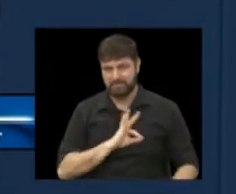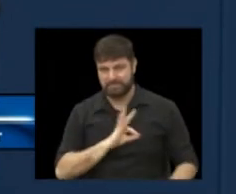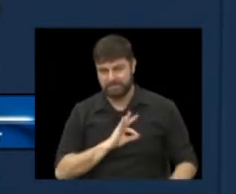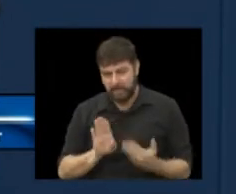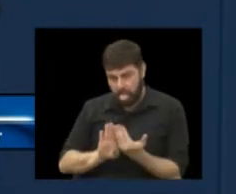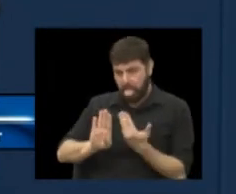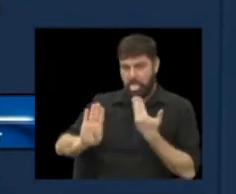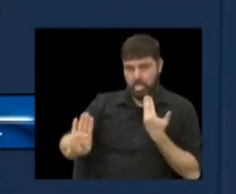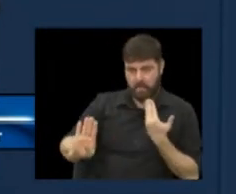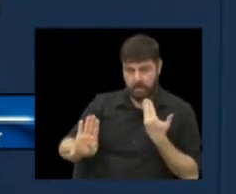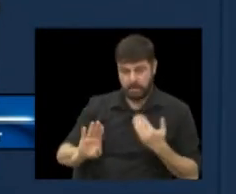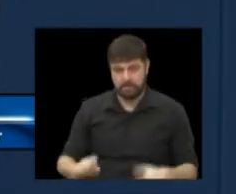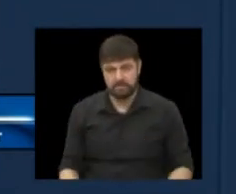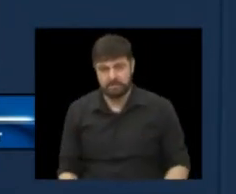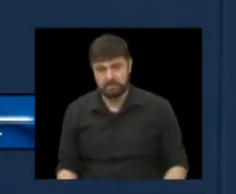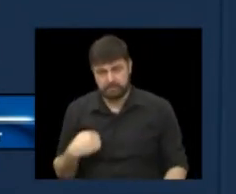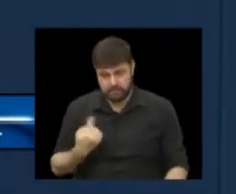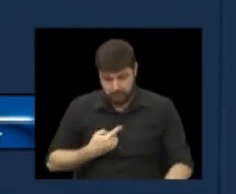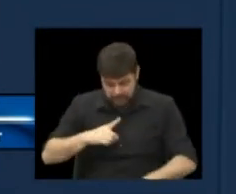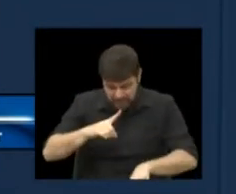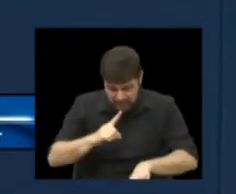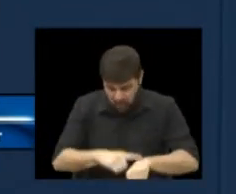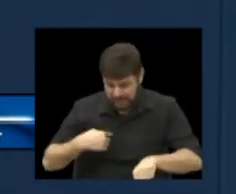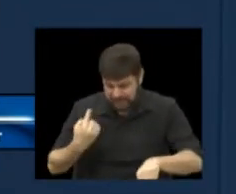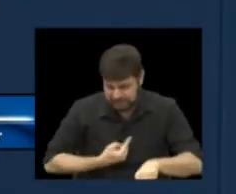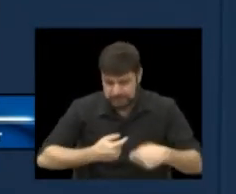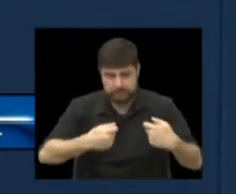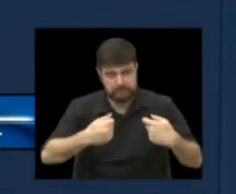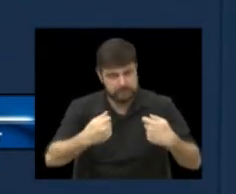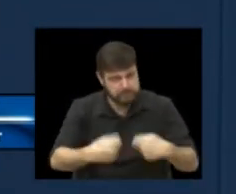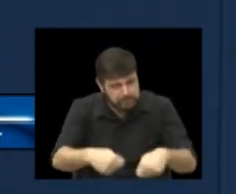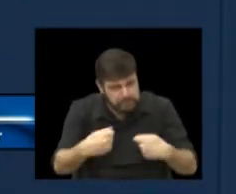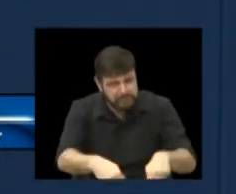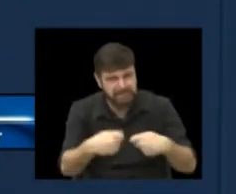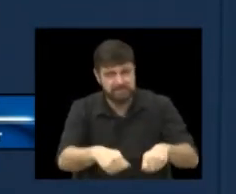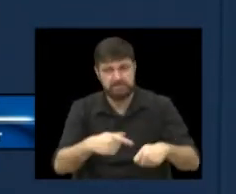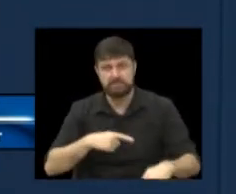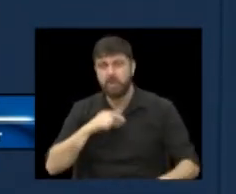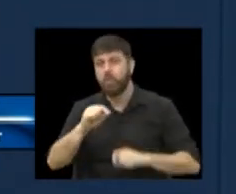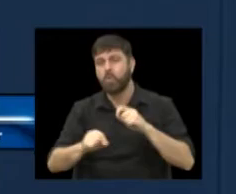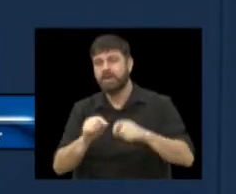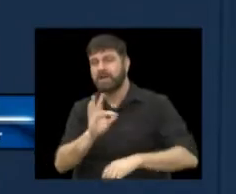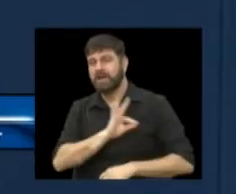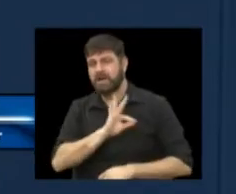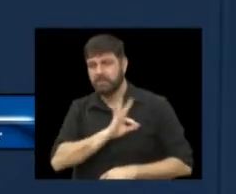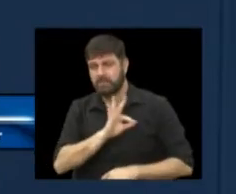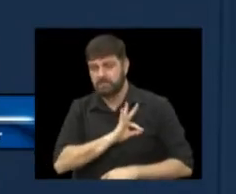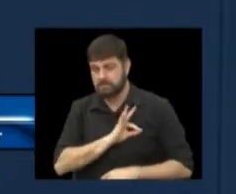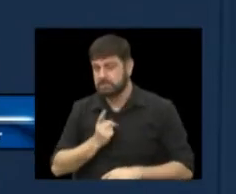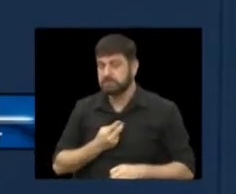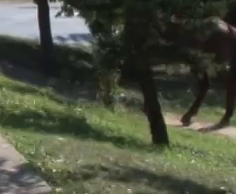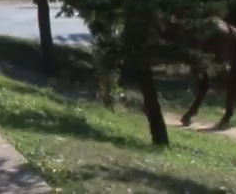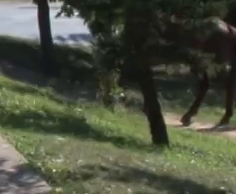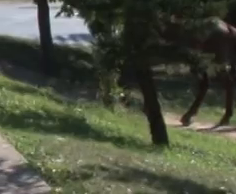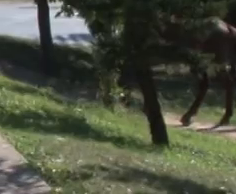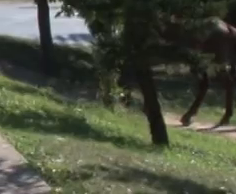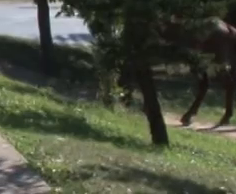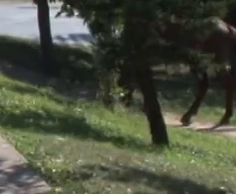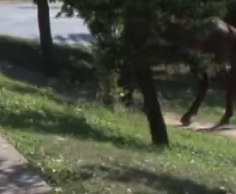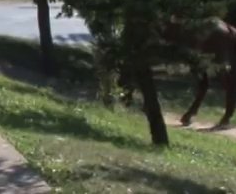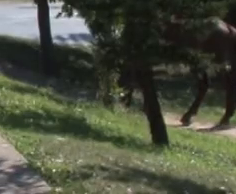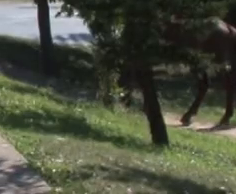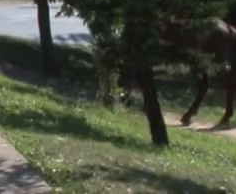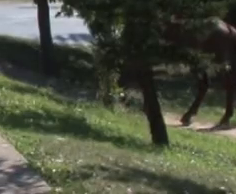Porém, Tenente Santini, no momento em que precisamos, é a polícia a quem recorremos. Preocupado